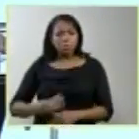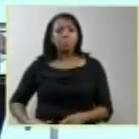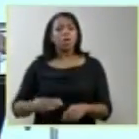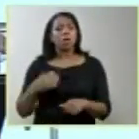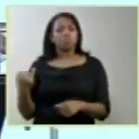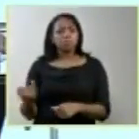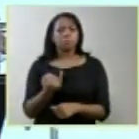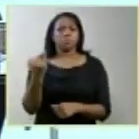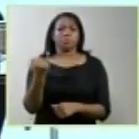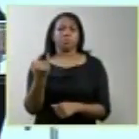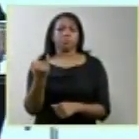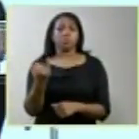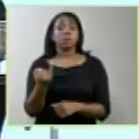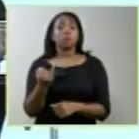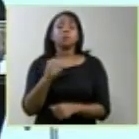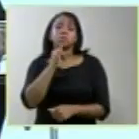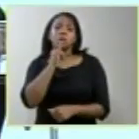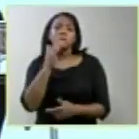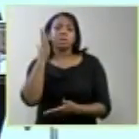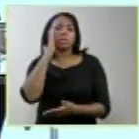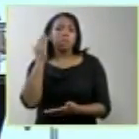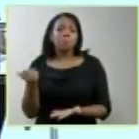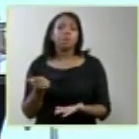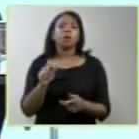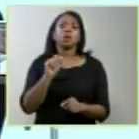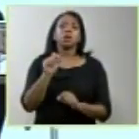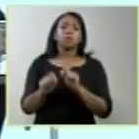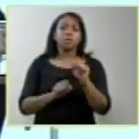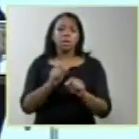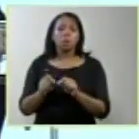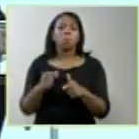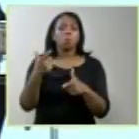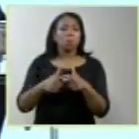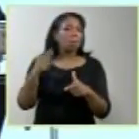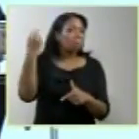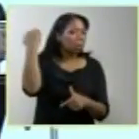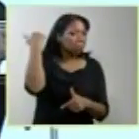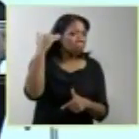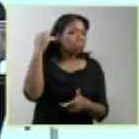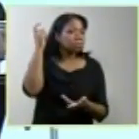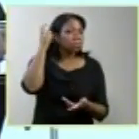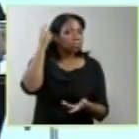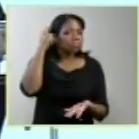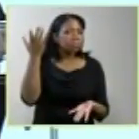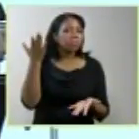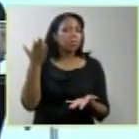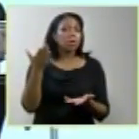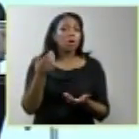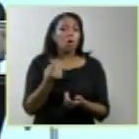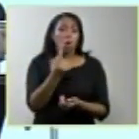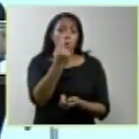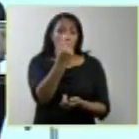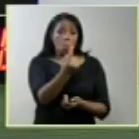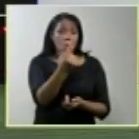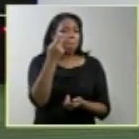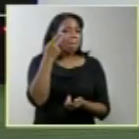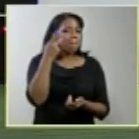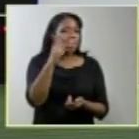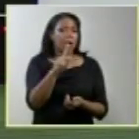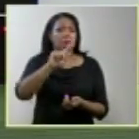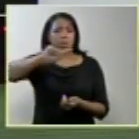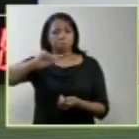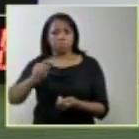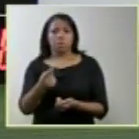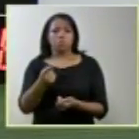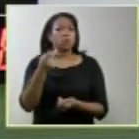Por exemplo, saber que a incidência da anencefalia é de, em média, 1 para 1.000, e em